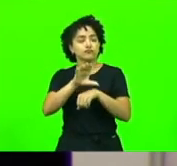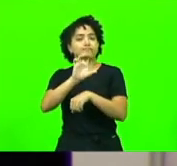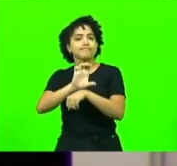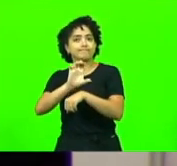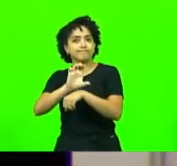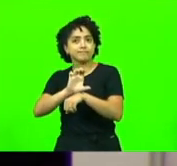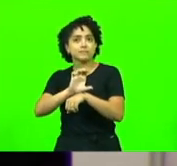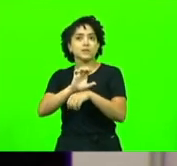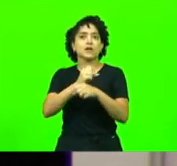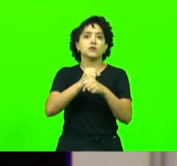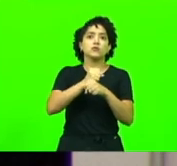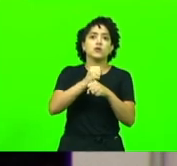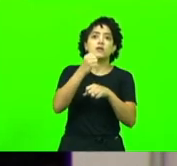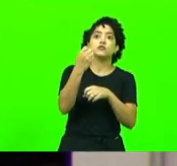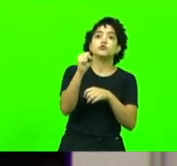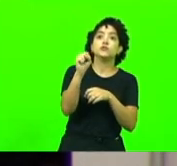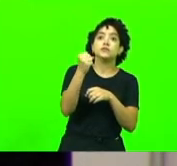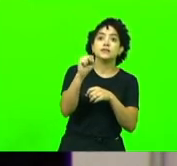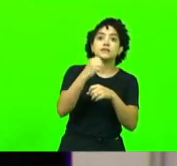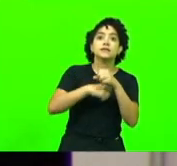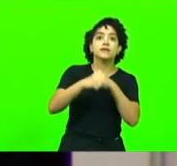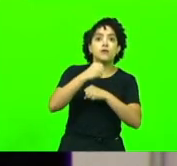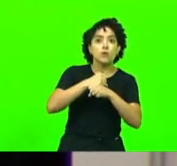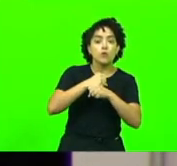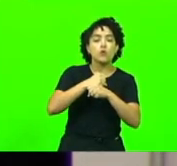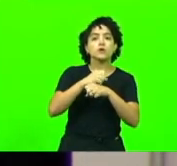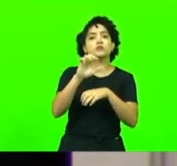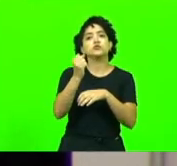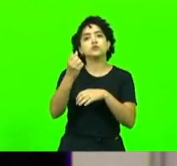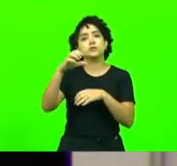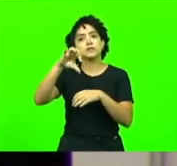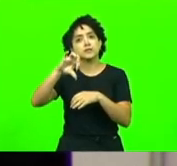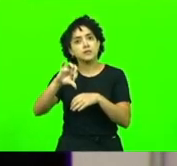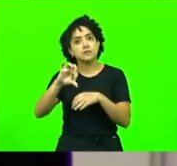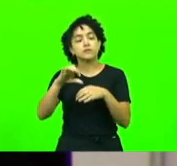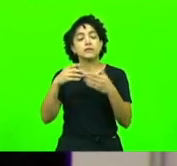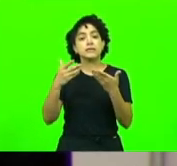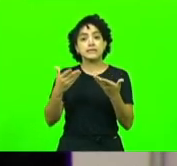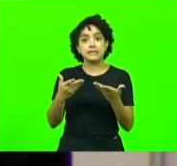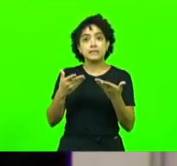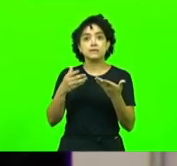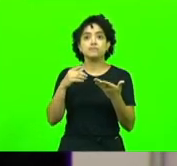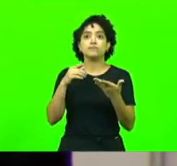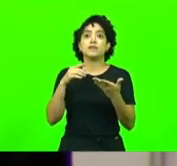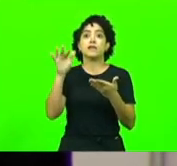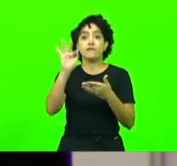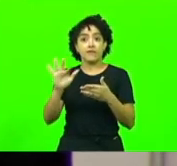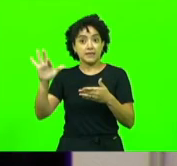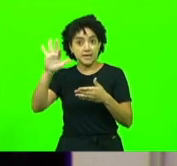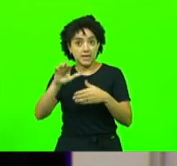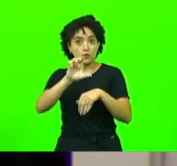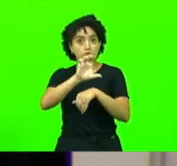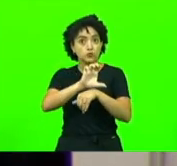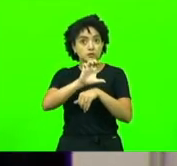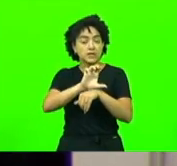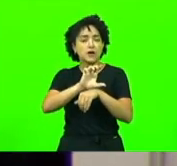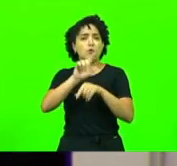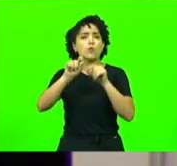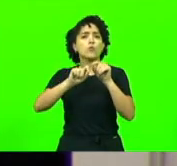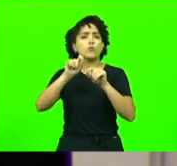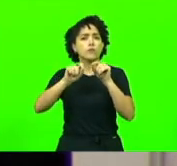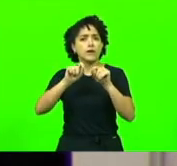de 88, a Constituição do Estado de 89. E a Constituição Federal e do Estado fala sobre